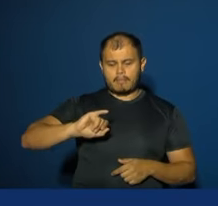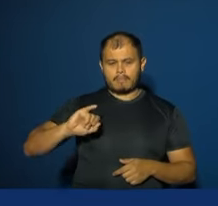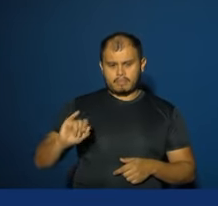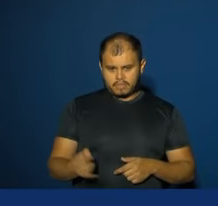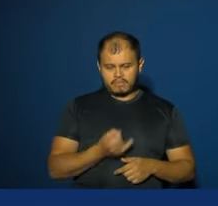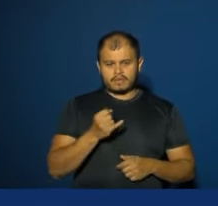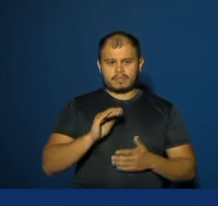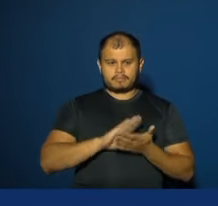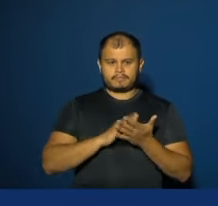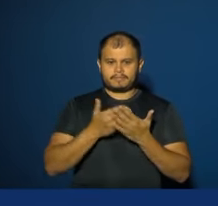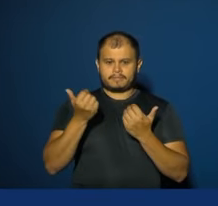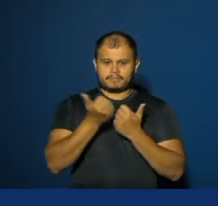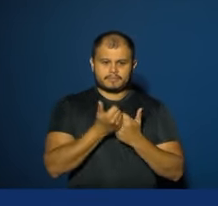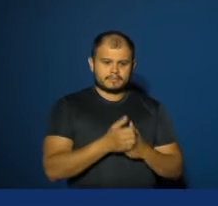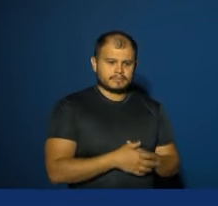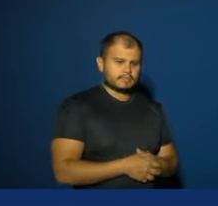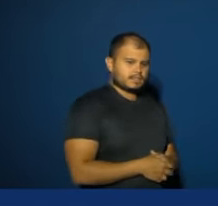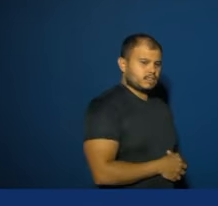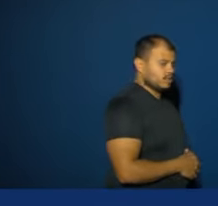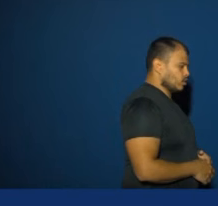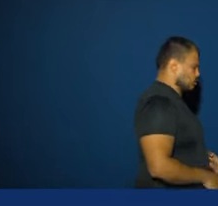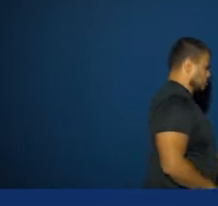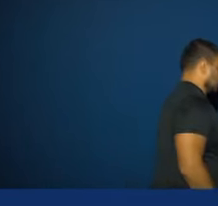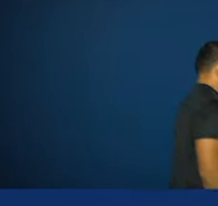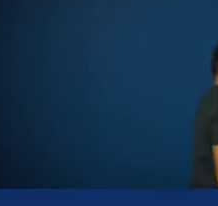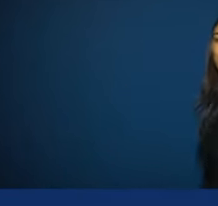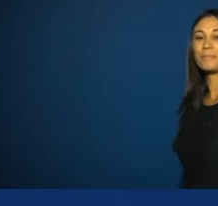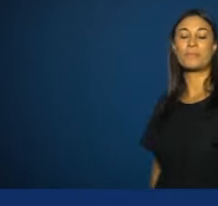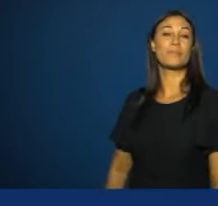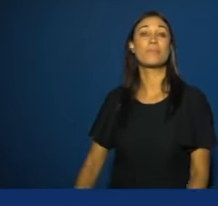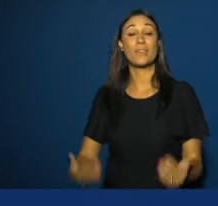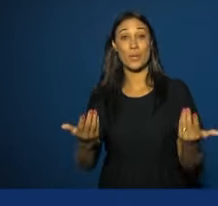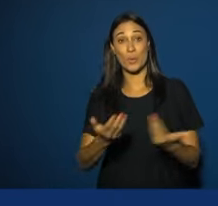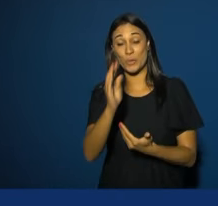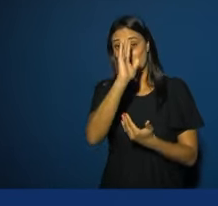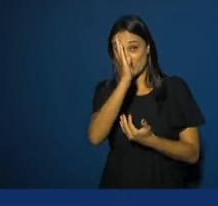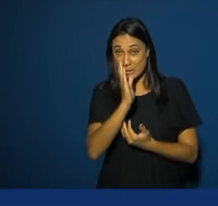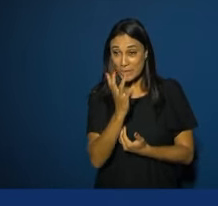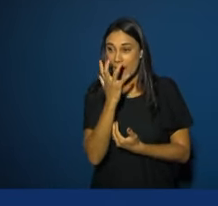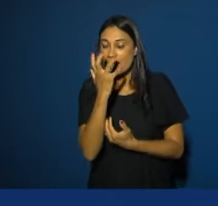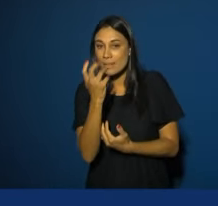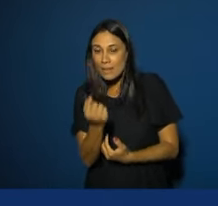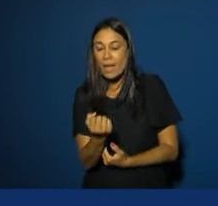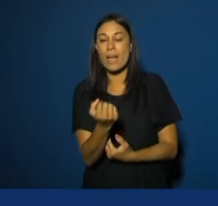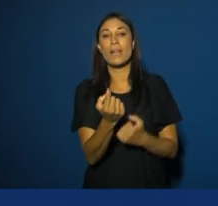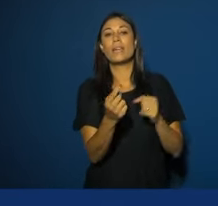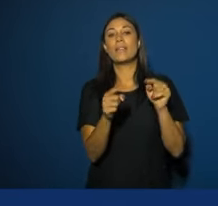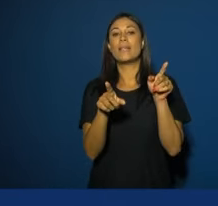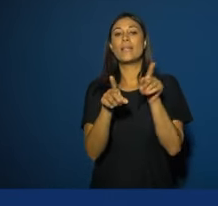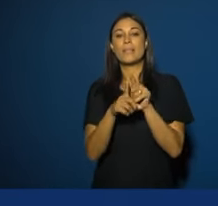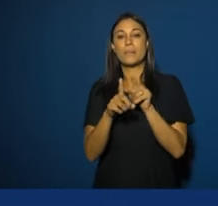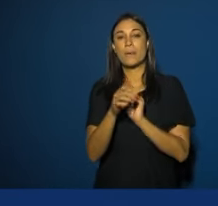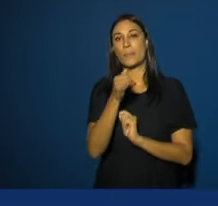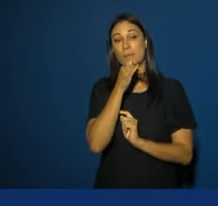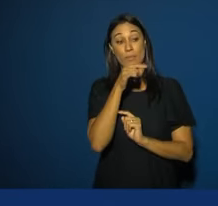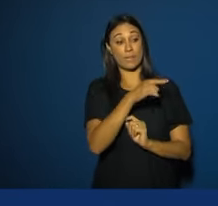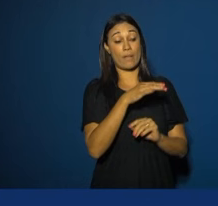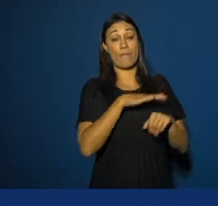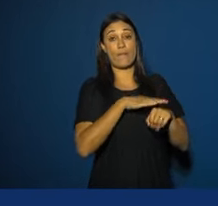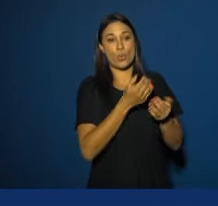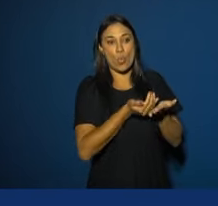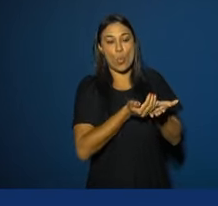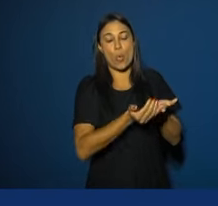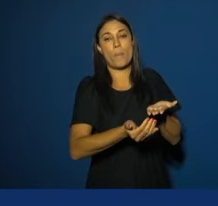evidente que que que o Brasil Hoje realmente atrai muito atrai muito então só queria acho que o ministro fez uma introdução